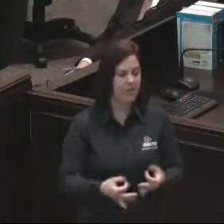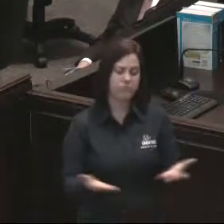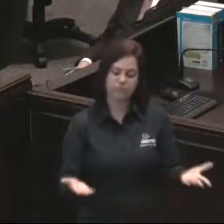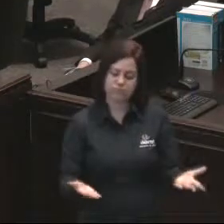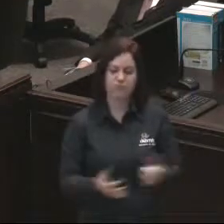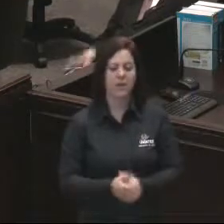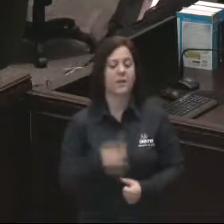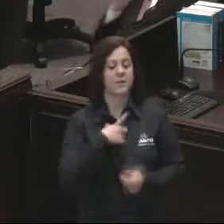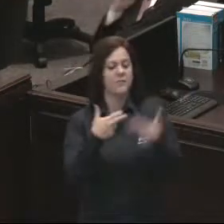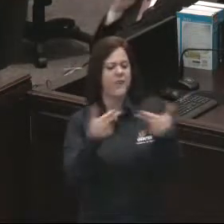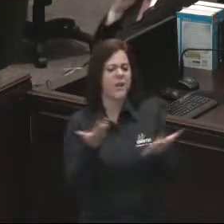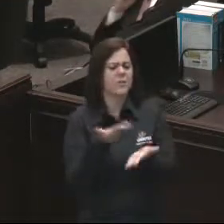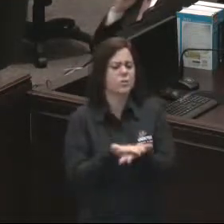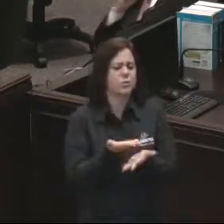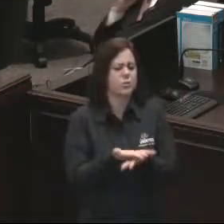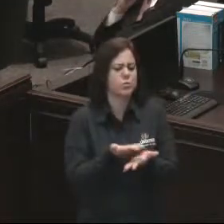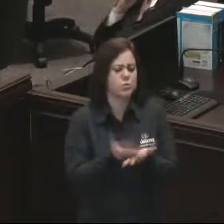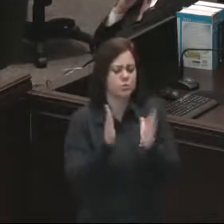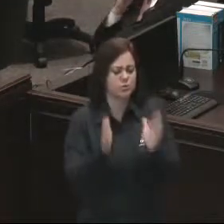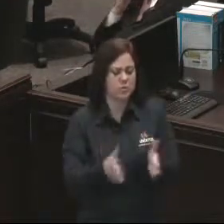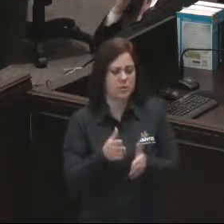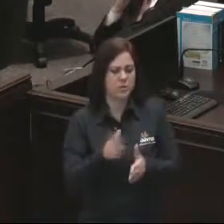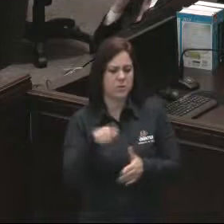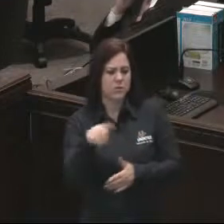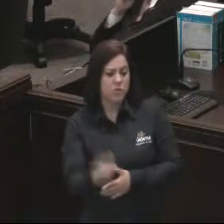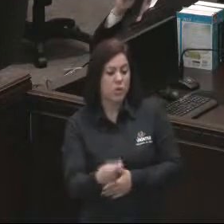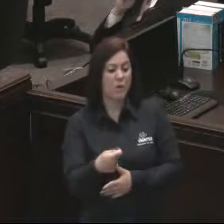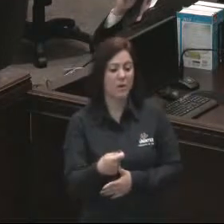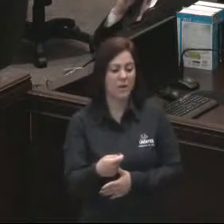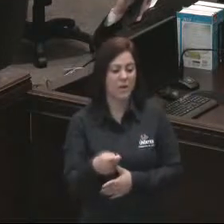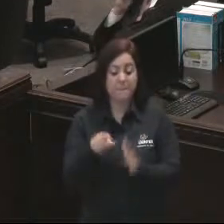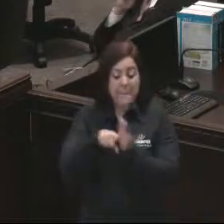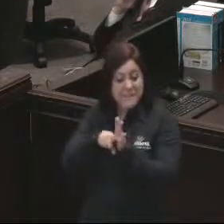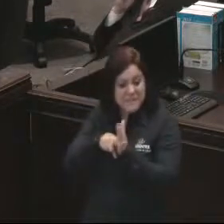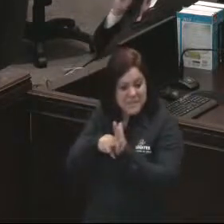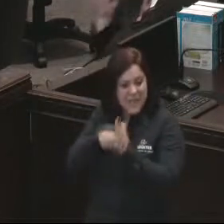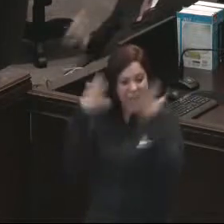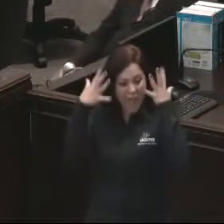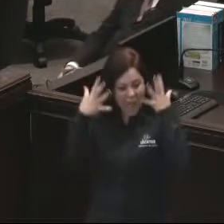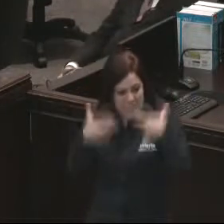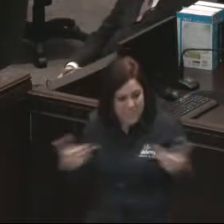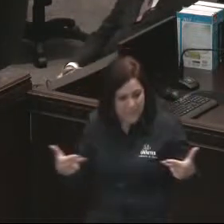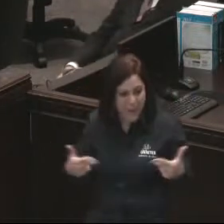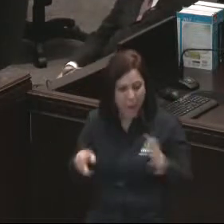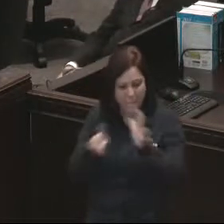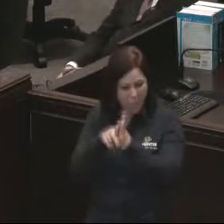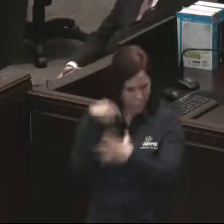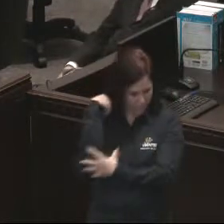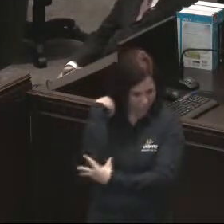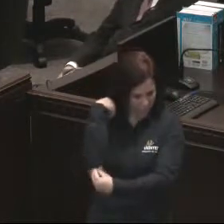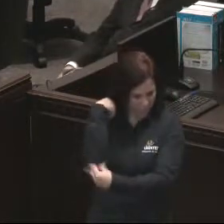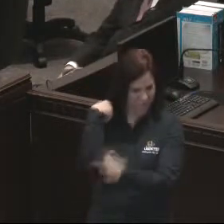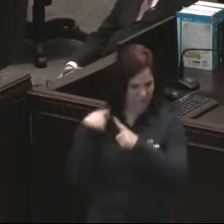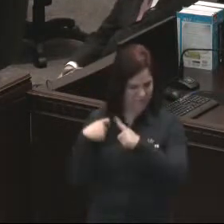já no departamento, também com a parte de mamíferos, mostrando que há problemas de